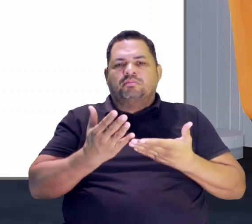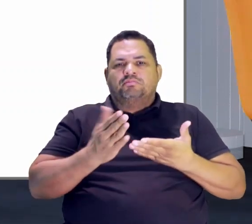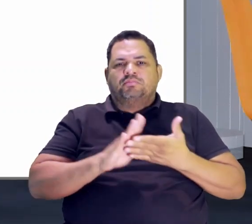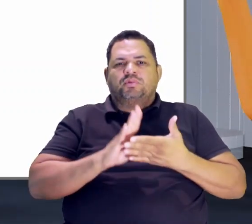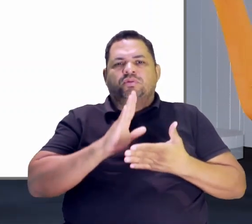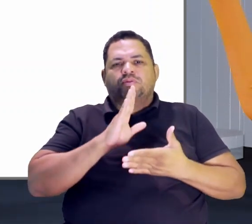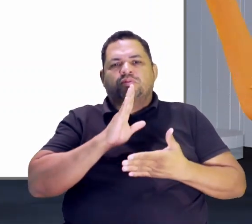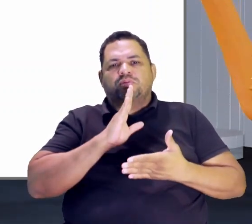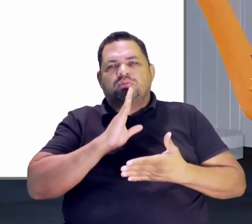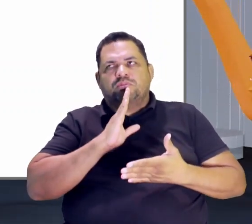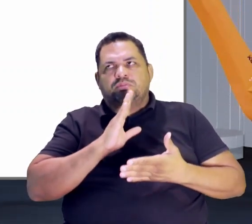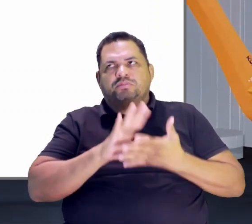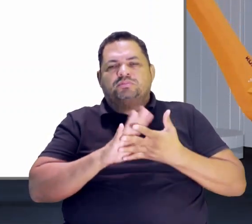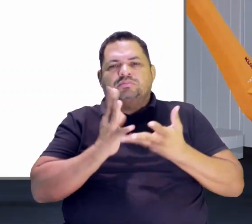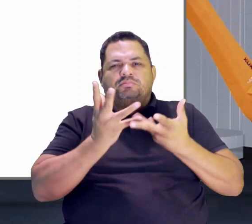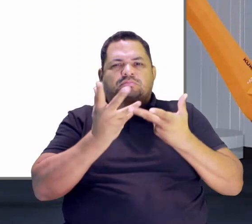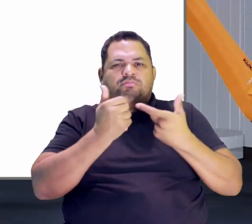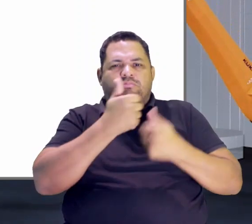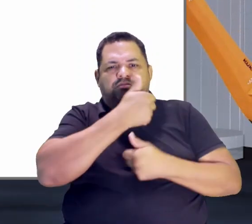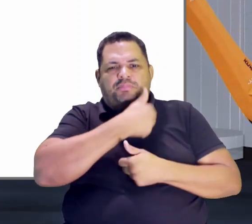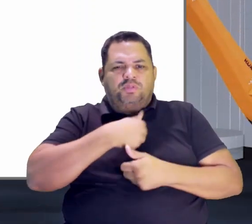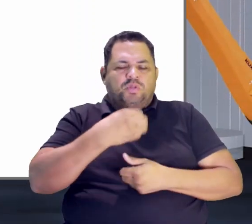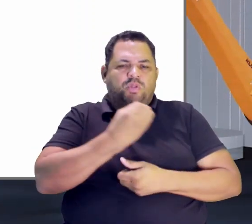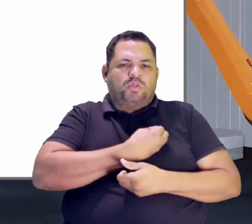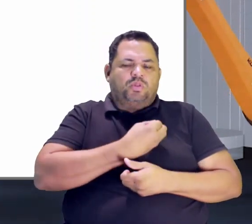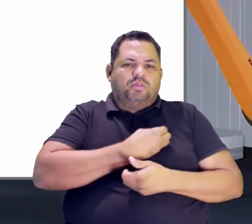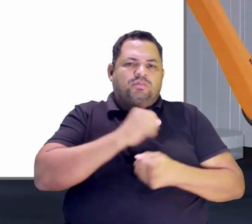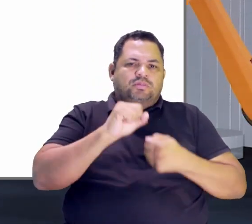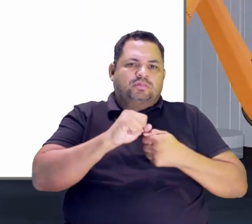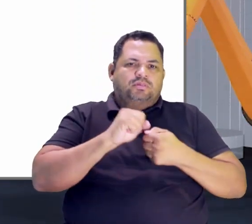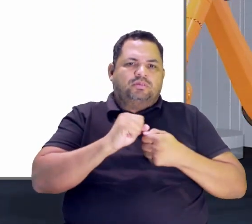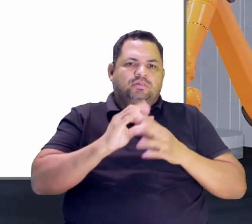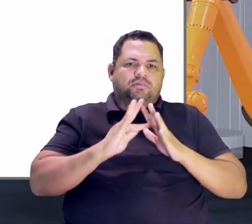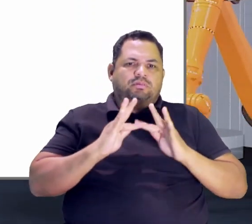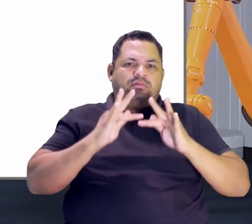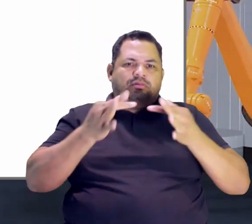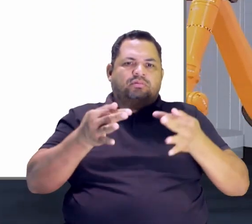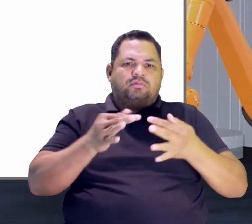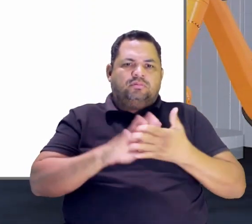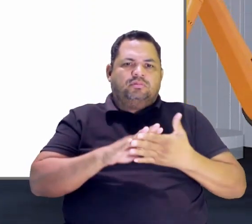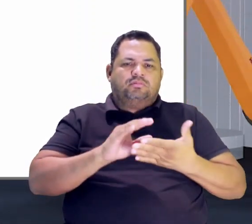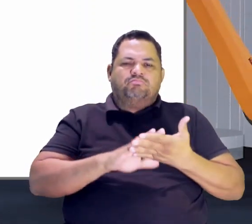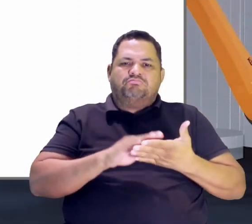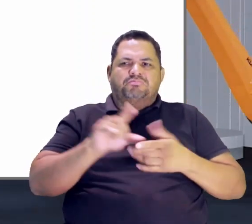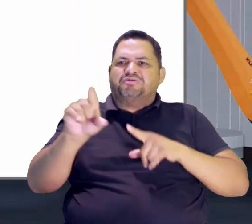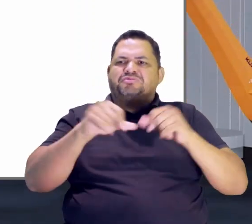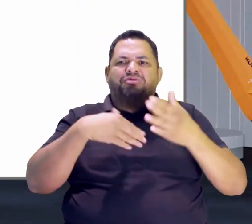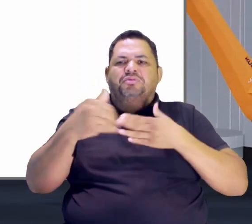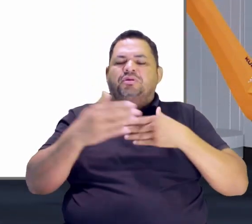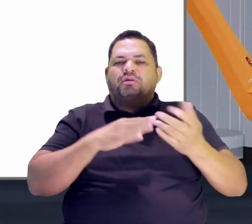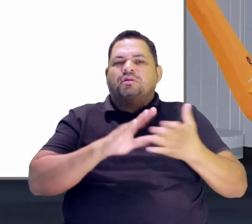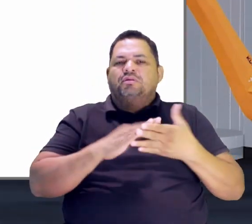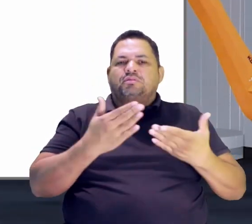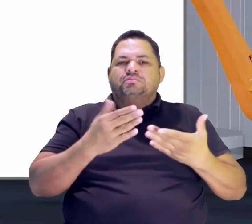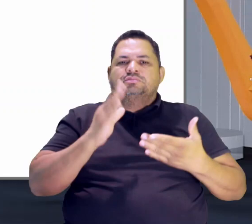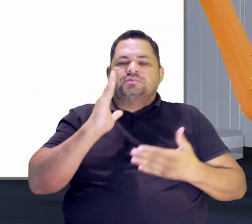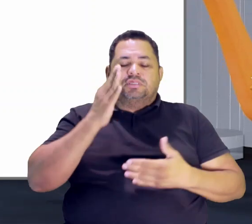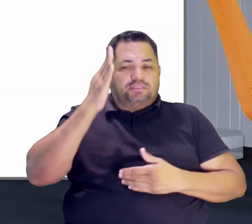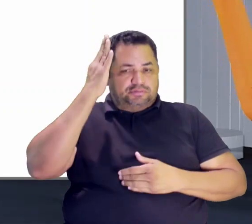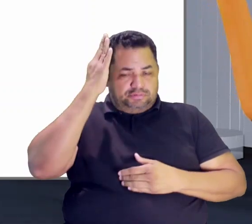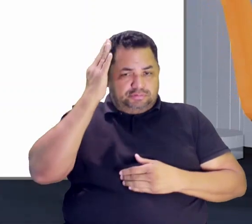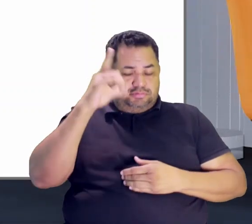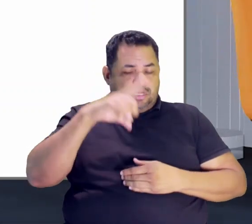de poder tirar a maior nota, a melhor nota, o que você faz no final? Aí você chuta, mas também já teve todos os tempos de